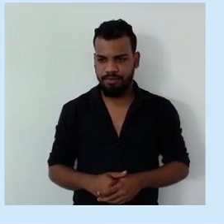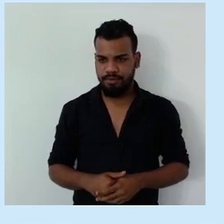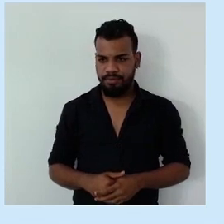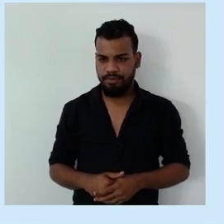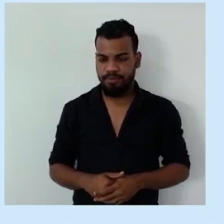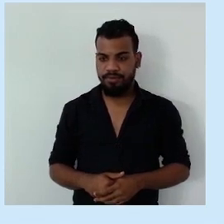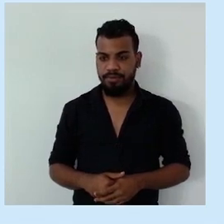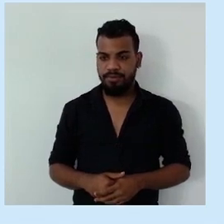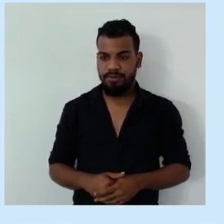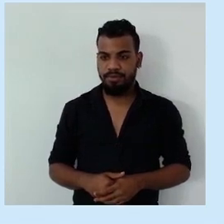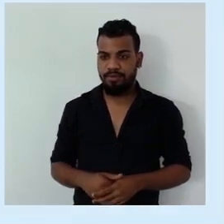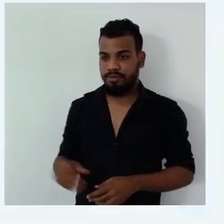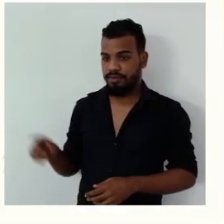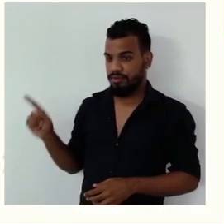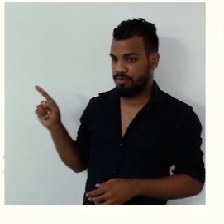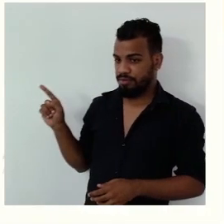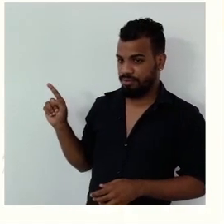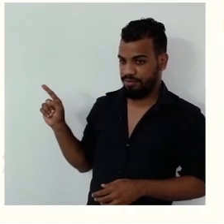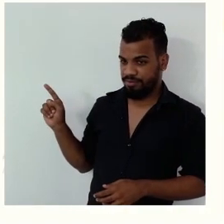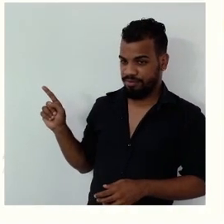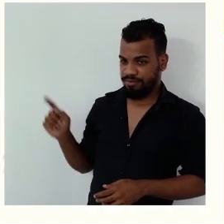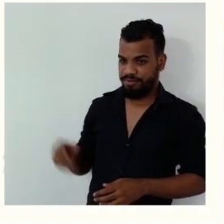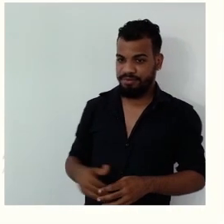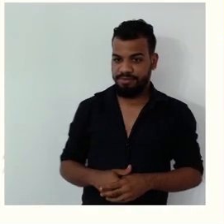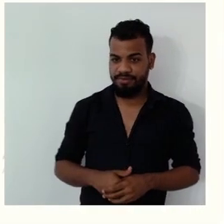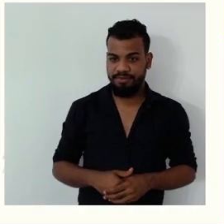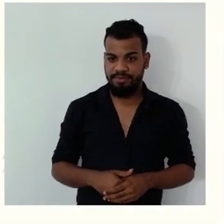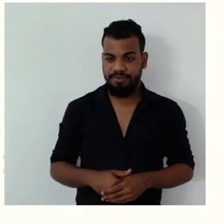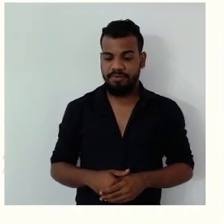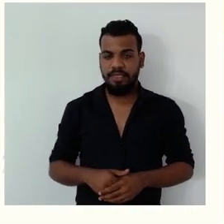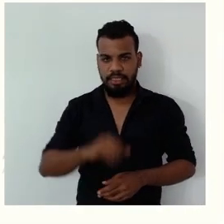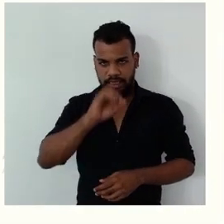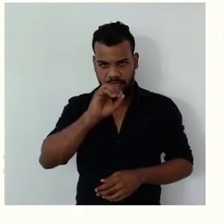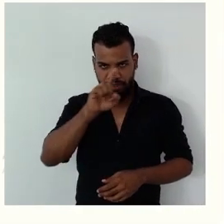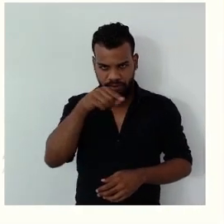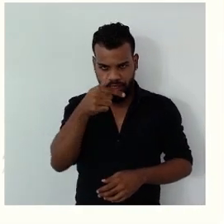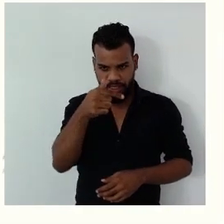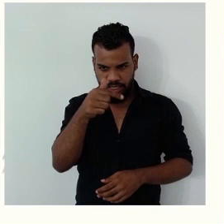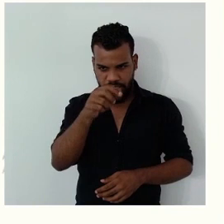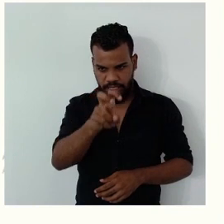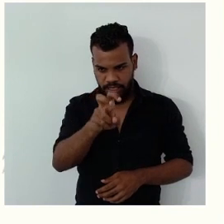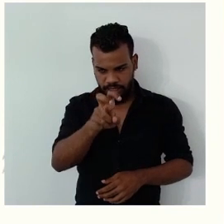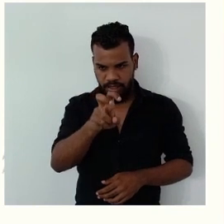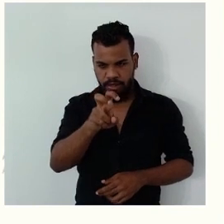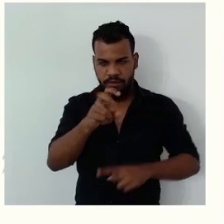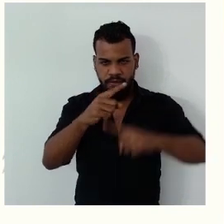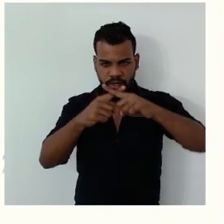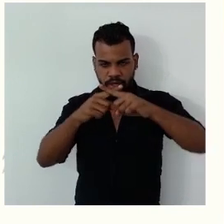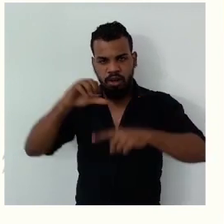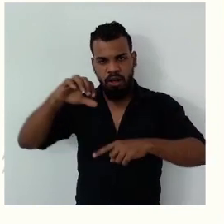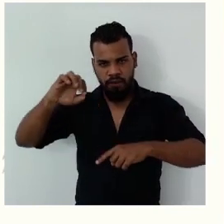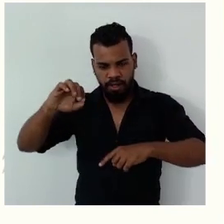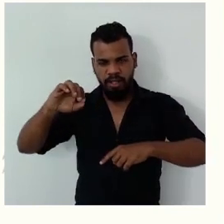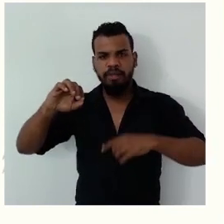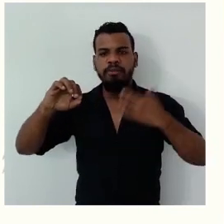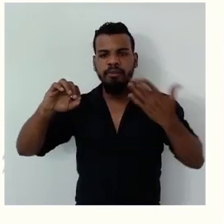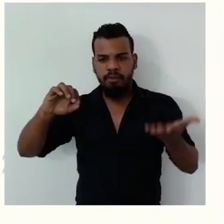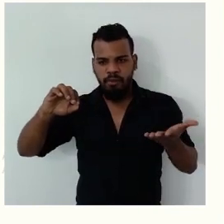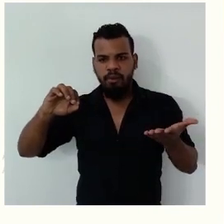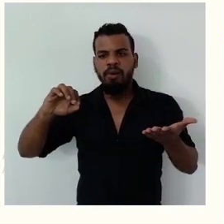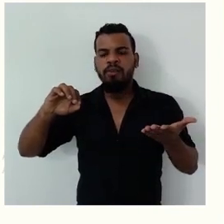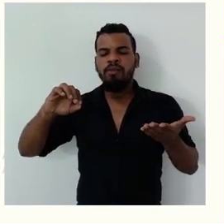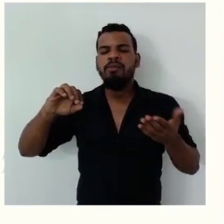aí, na tela principal, você vai fazer o quê? Vai pegar o 0,2075 vezes 90,